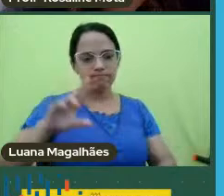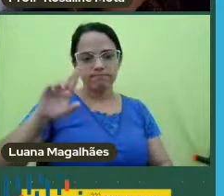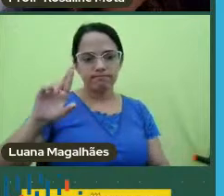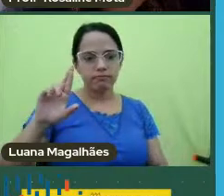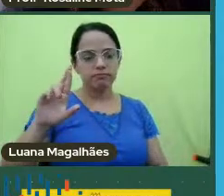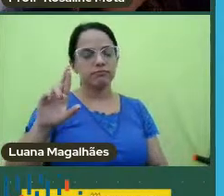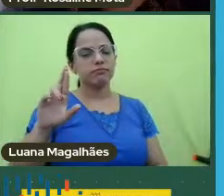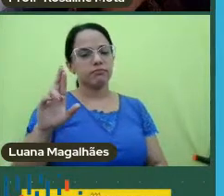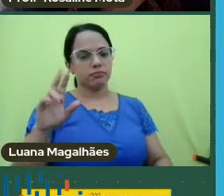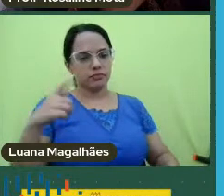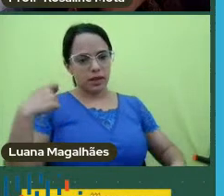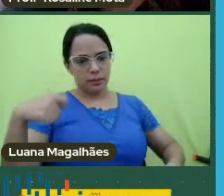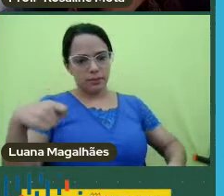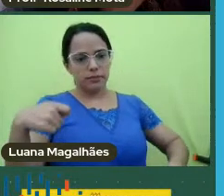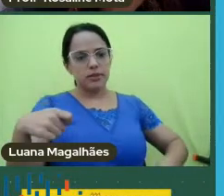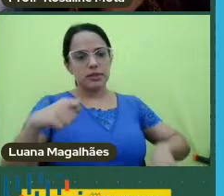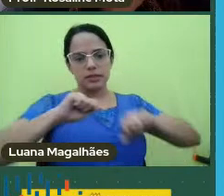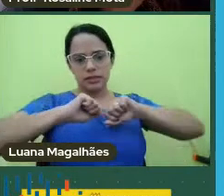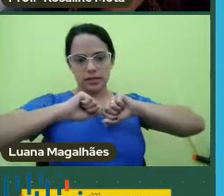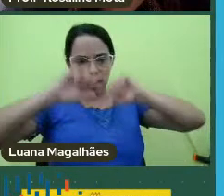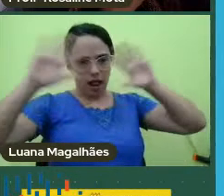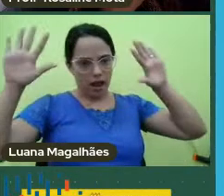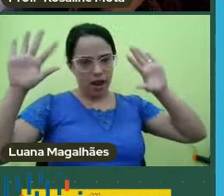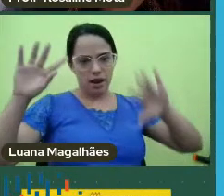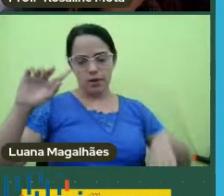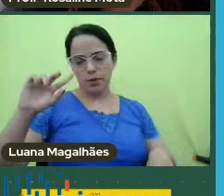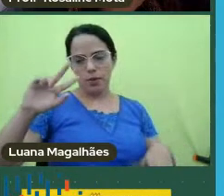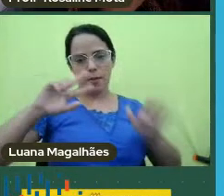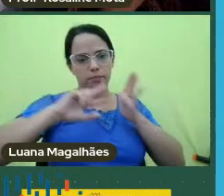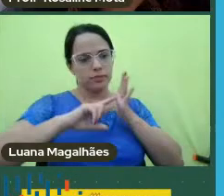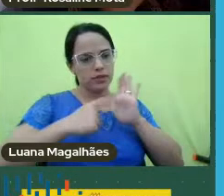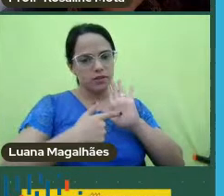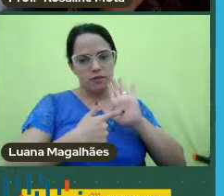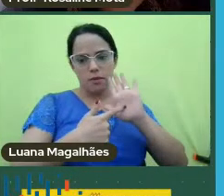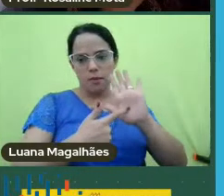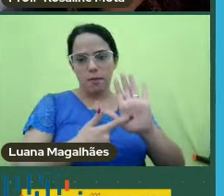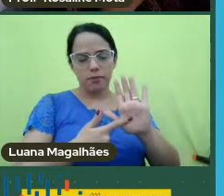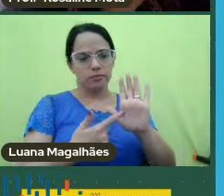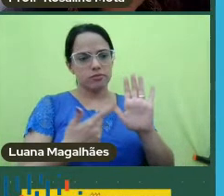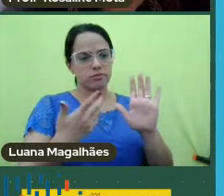Tem que estar muito claro, tem que estar muito claro e tem que estar